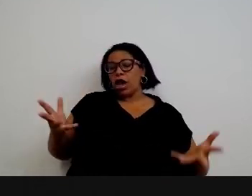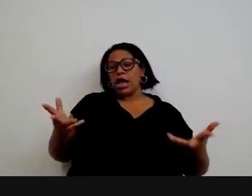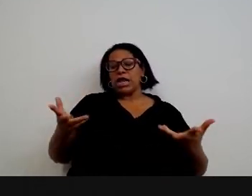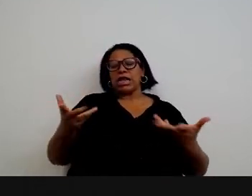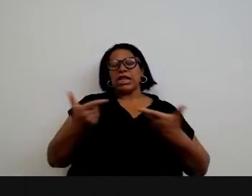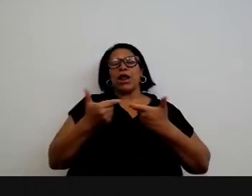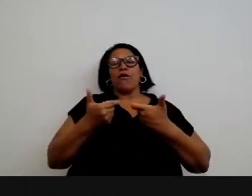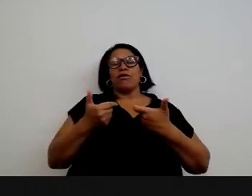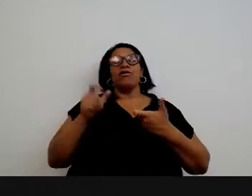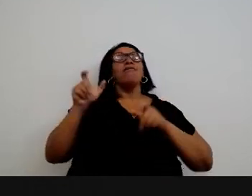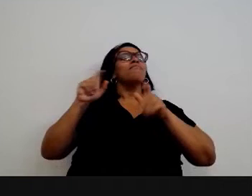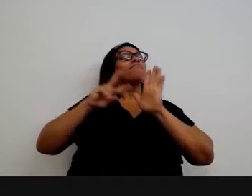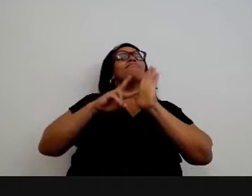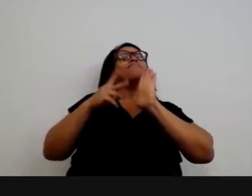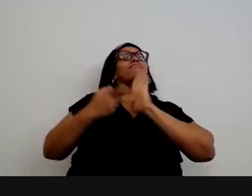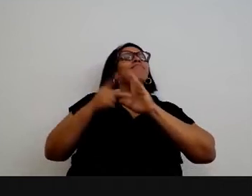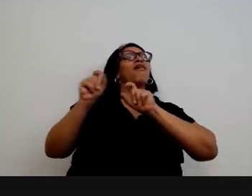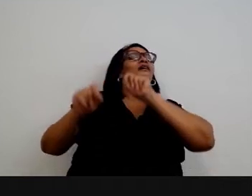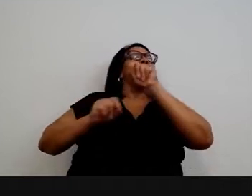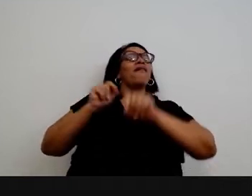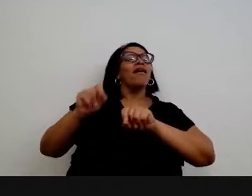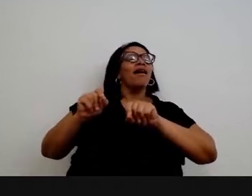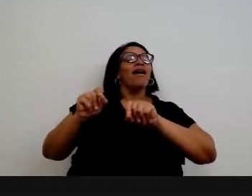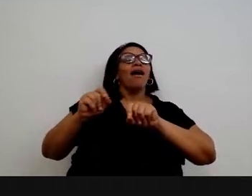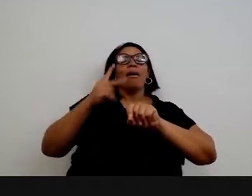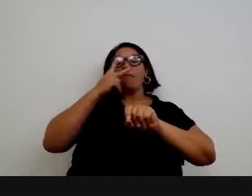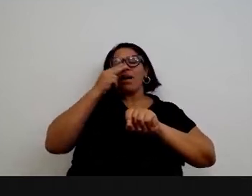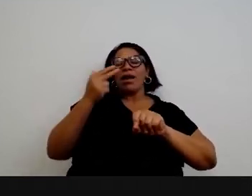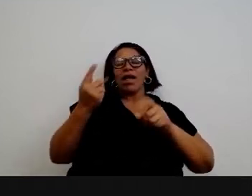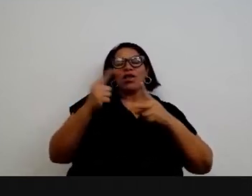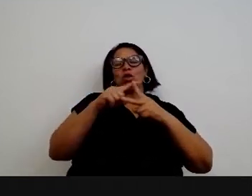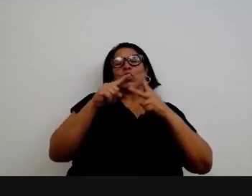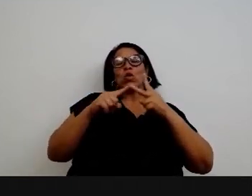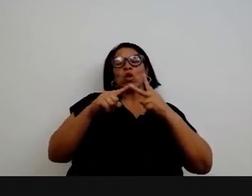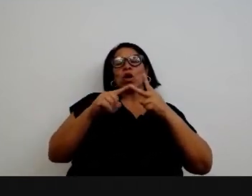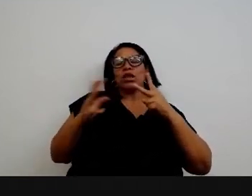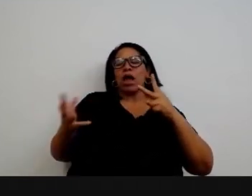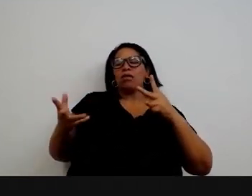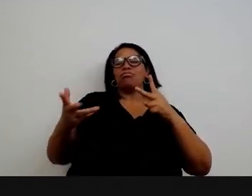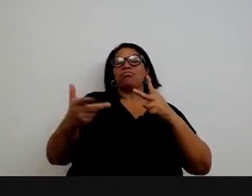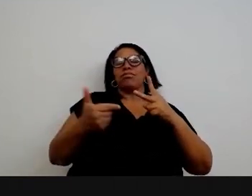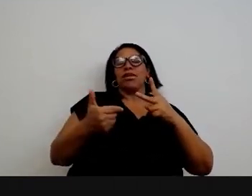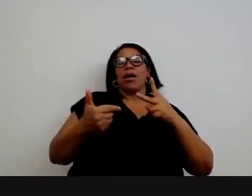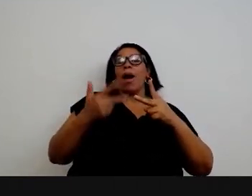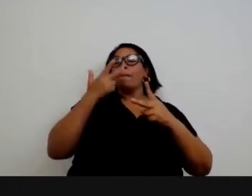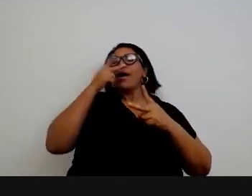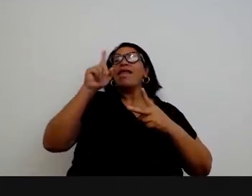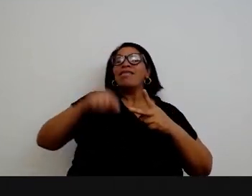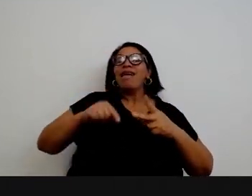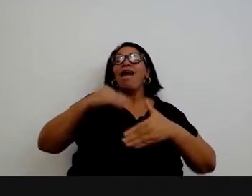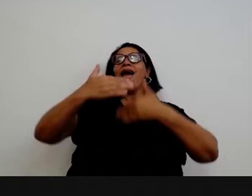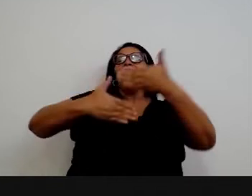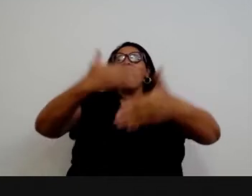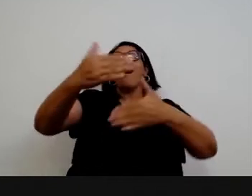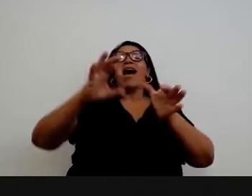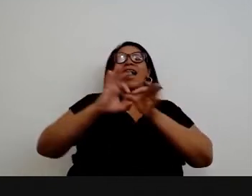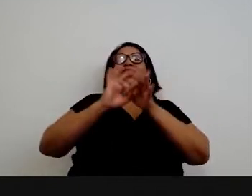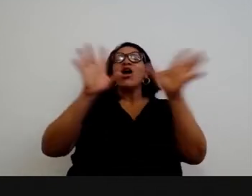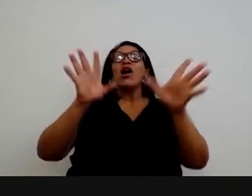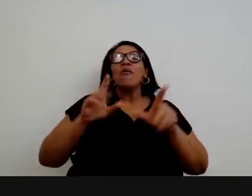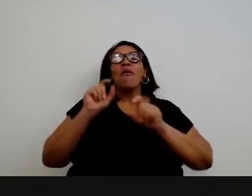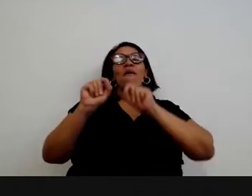acho que essa dimensão tem muito a ver com a construção da democracia, né? O que a